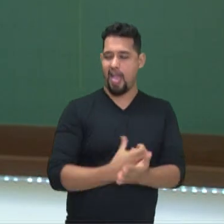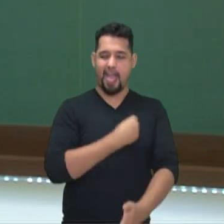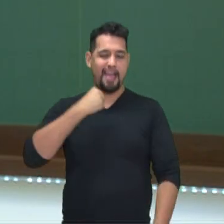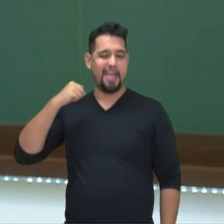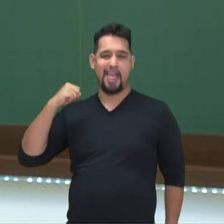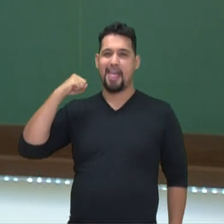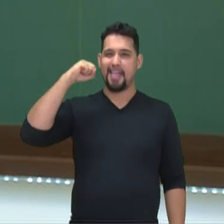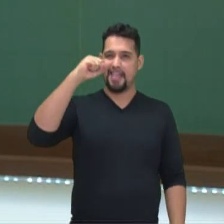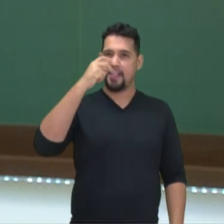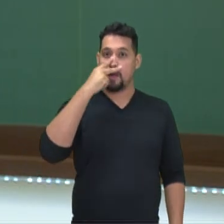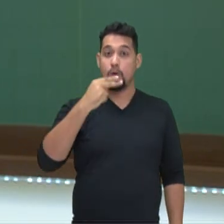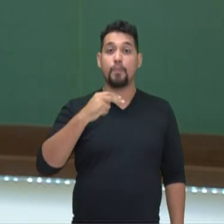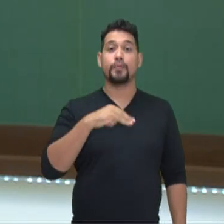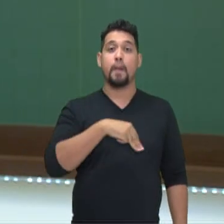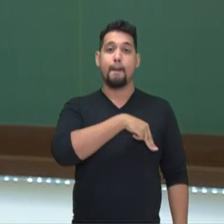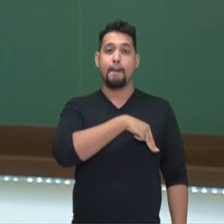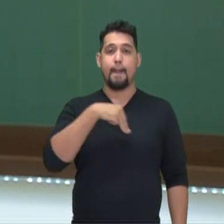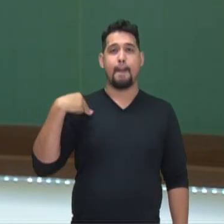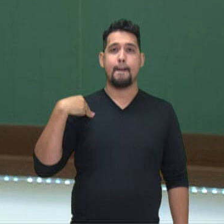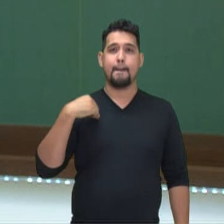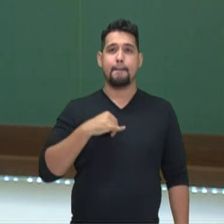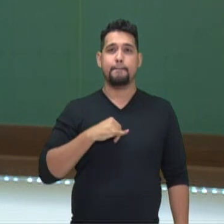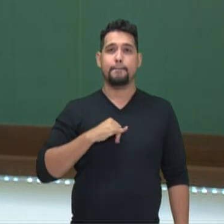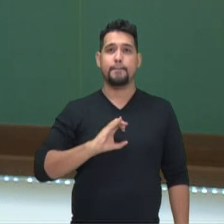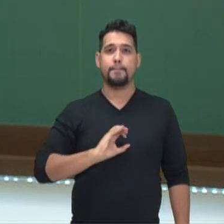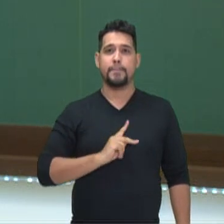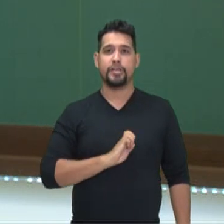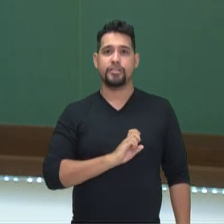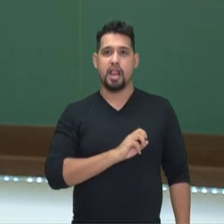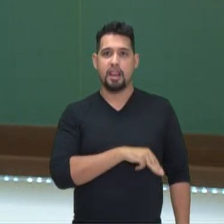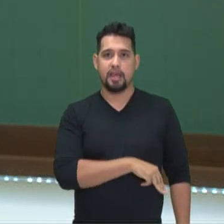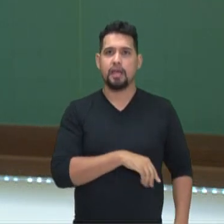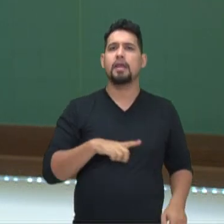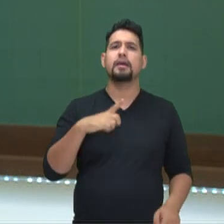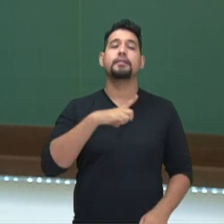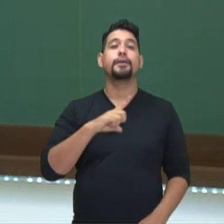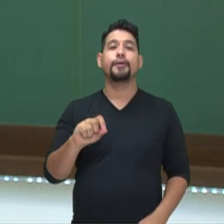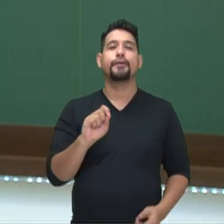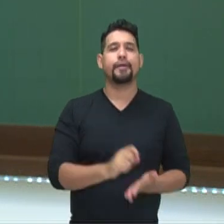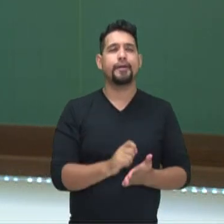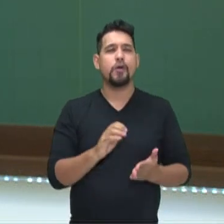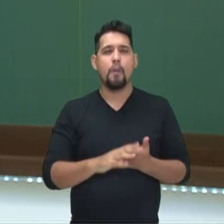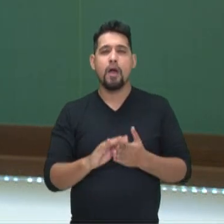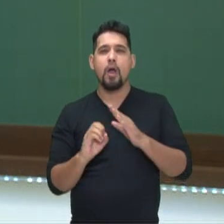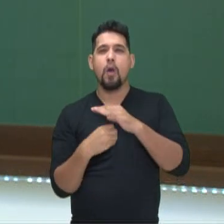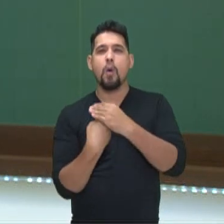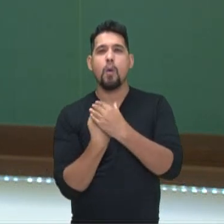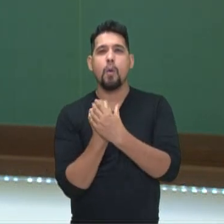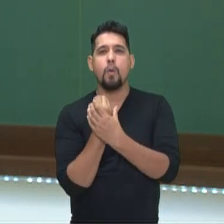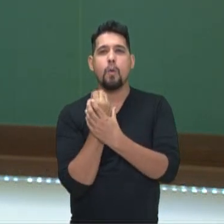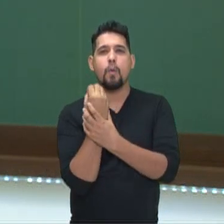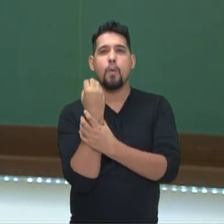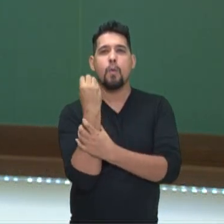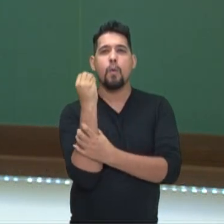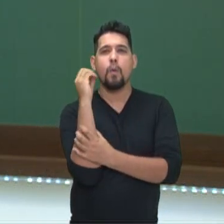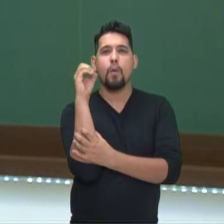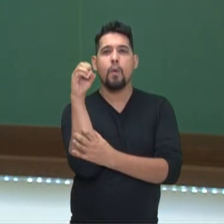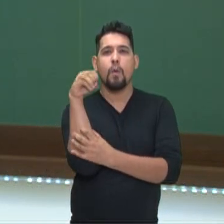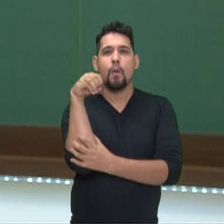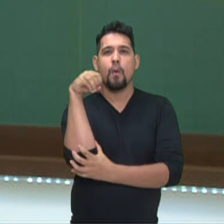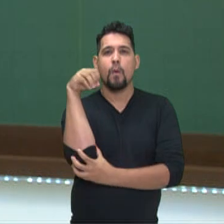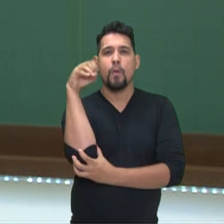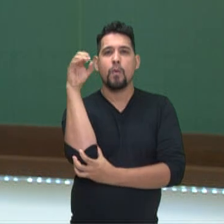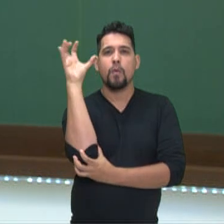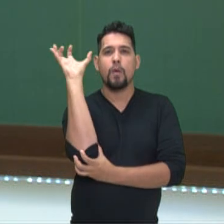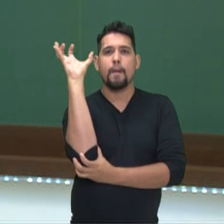ali, escrito Michelin. À frente desse boneco vocês têm a imagem de uma plantinha crescendo. Então, isso nos remete